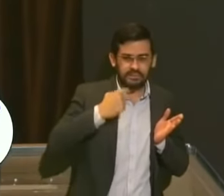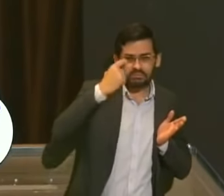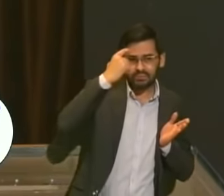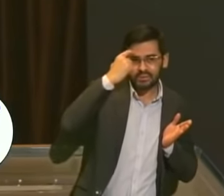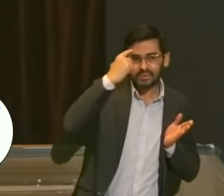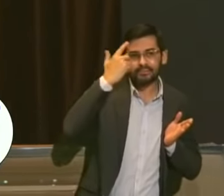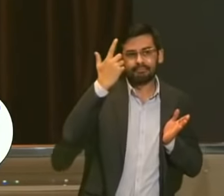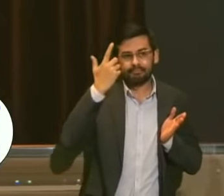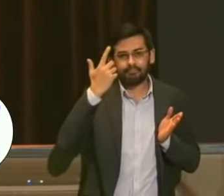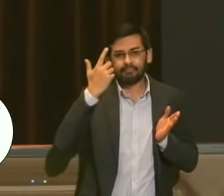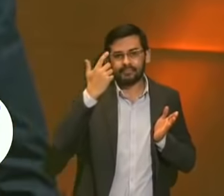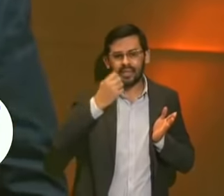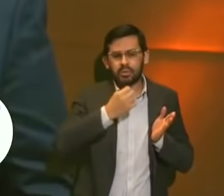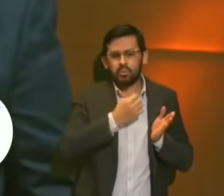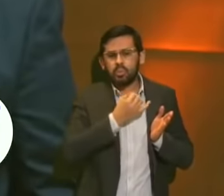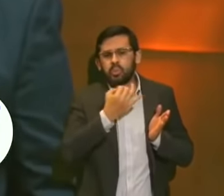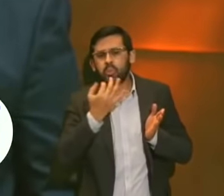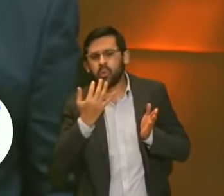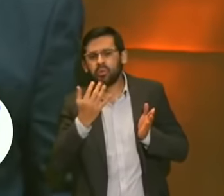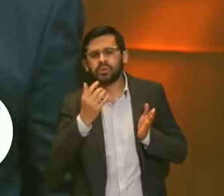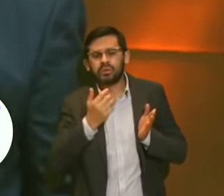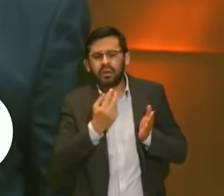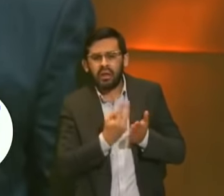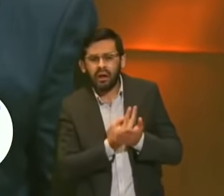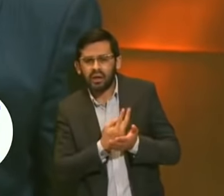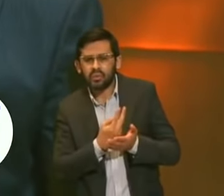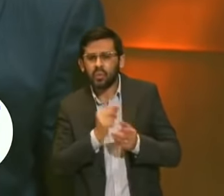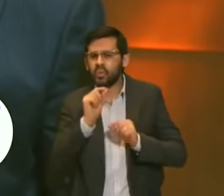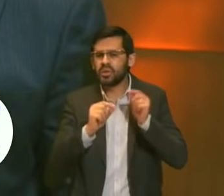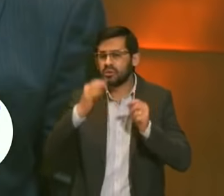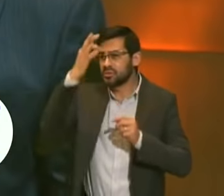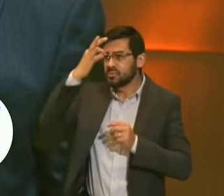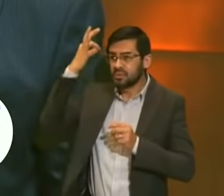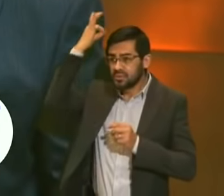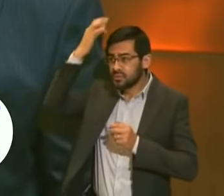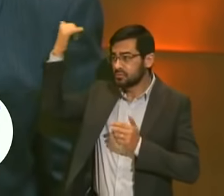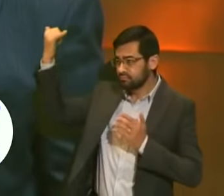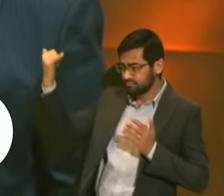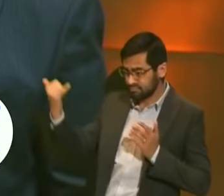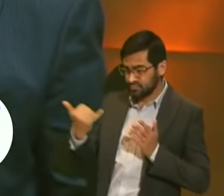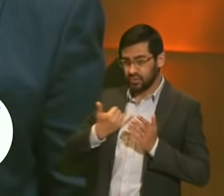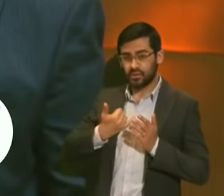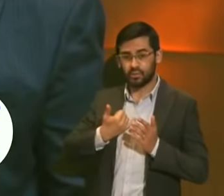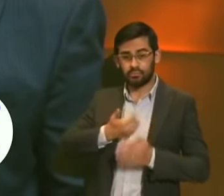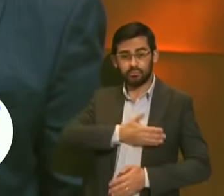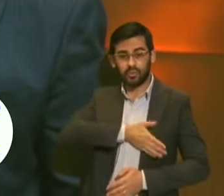mesmo. O que que o Espírito Santo falou aqui?